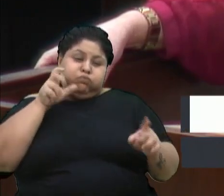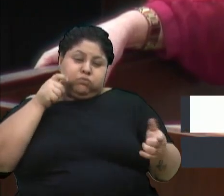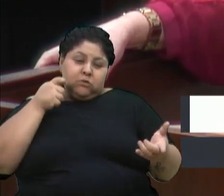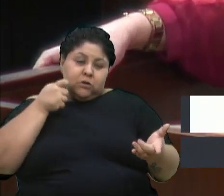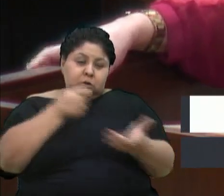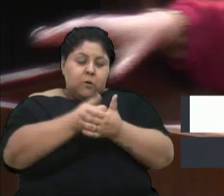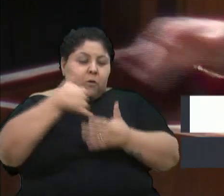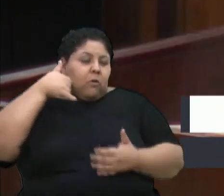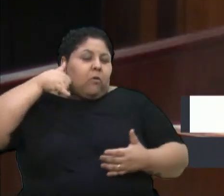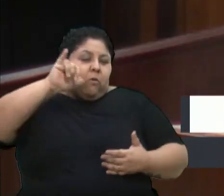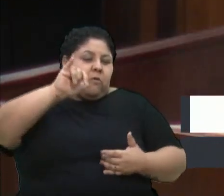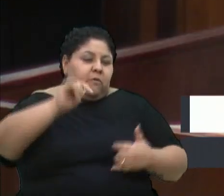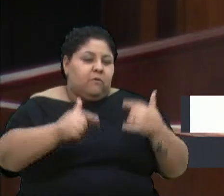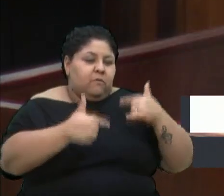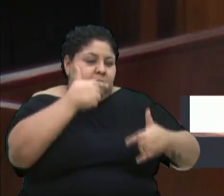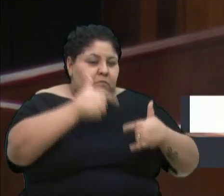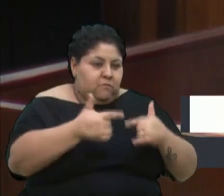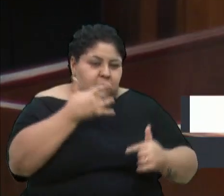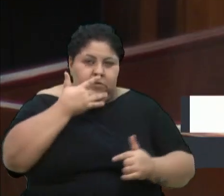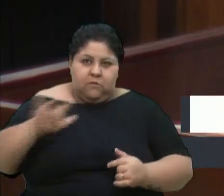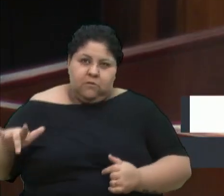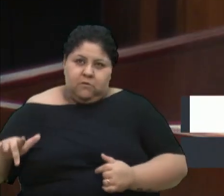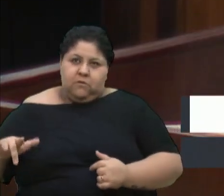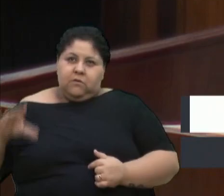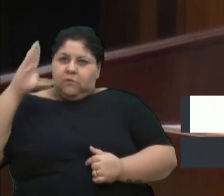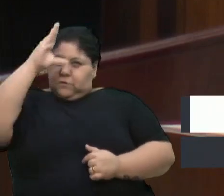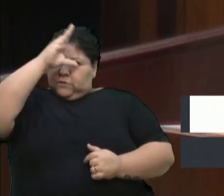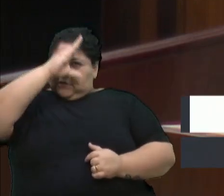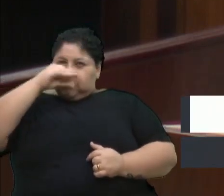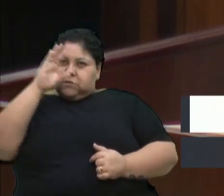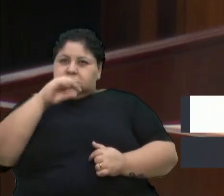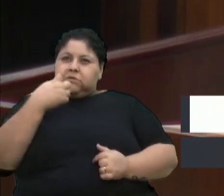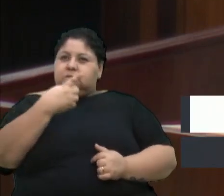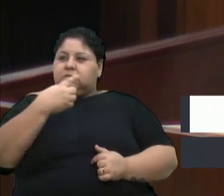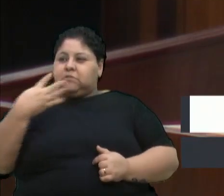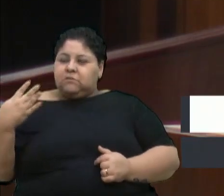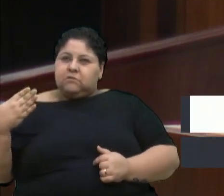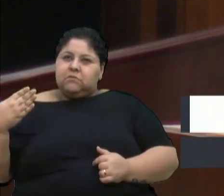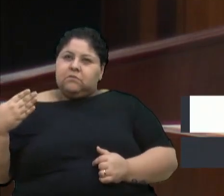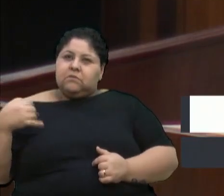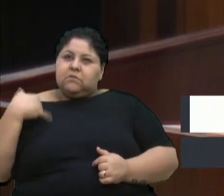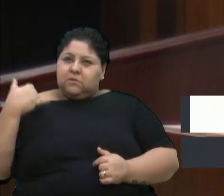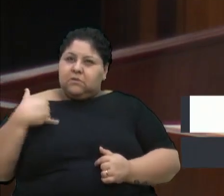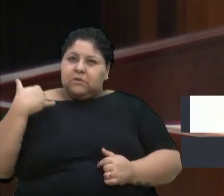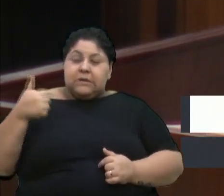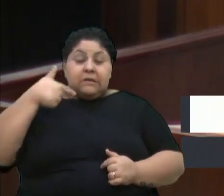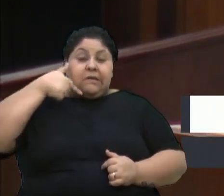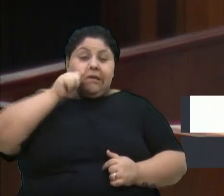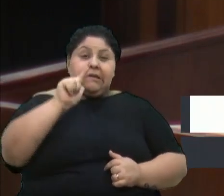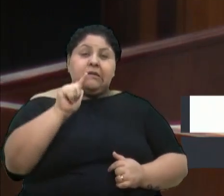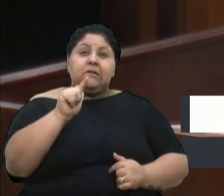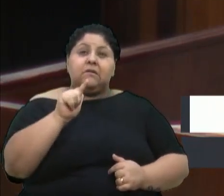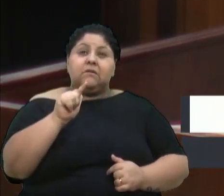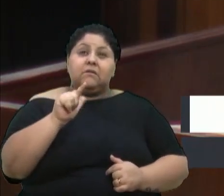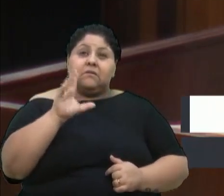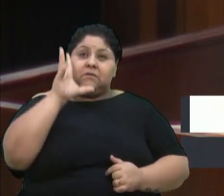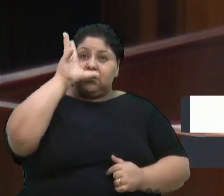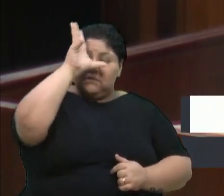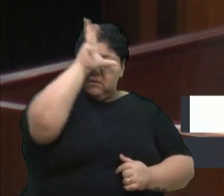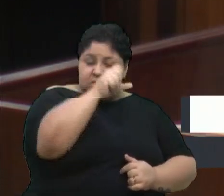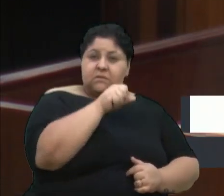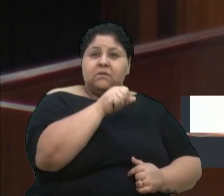infantil. Aqueles adolescentes de 14 anos em diante que conseguem estar na